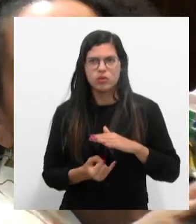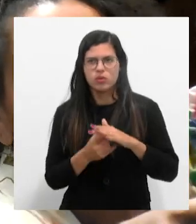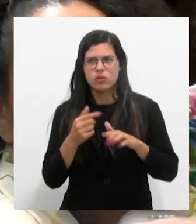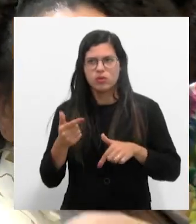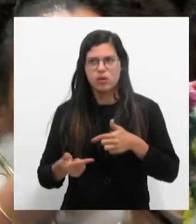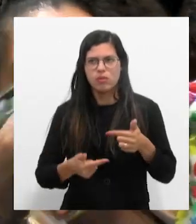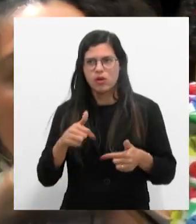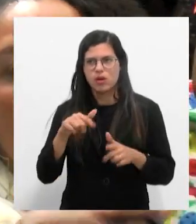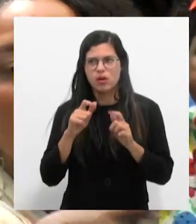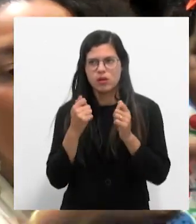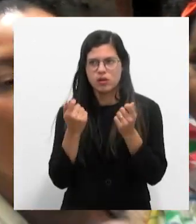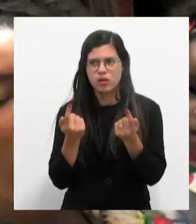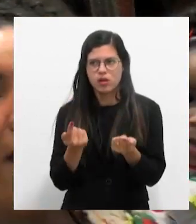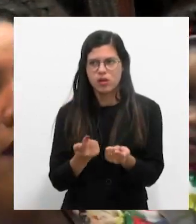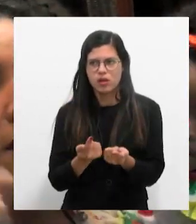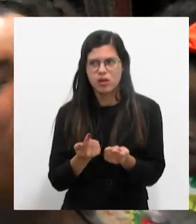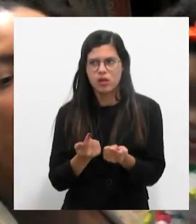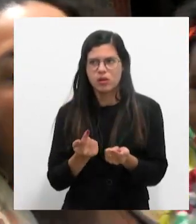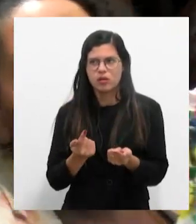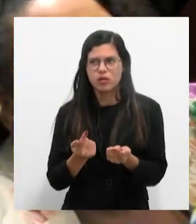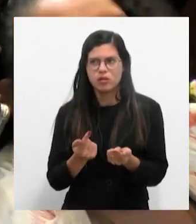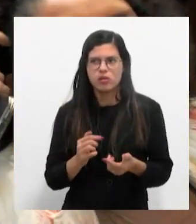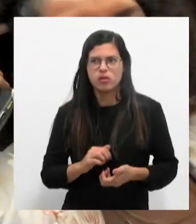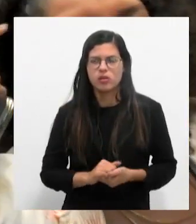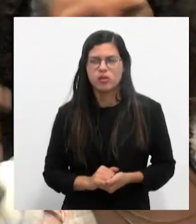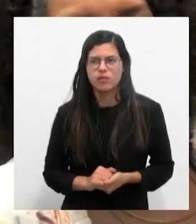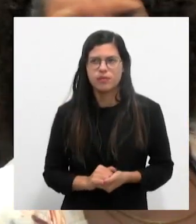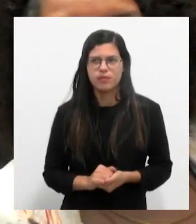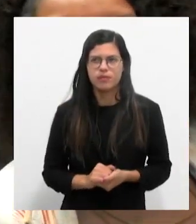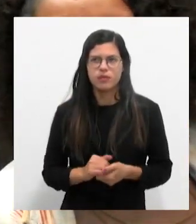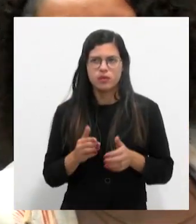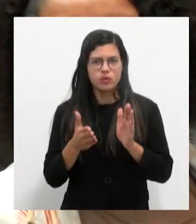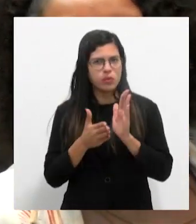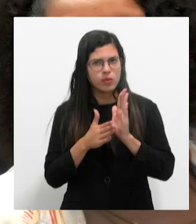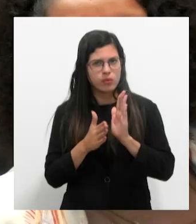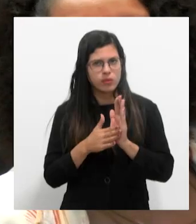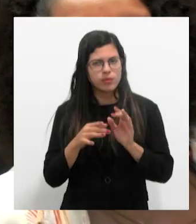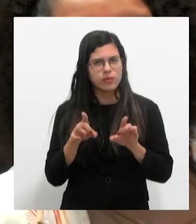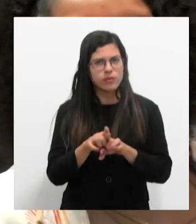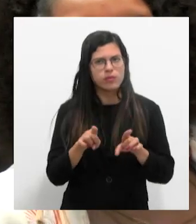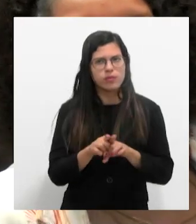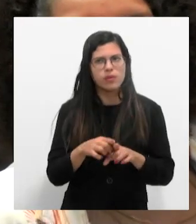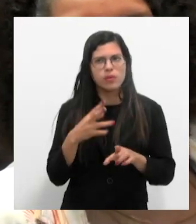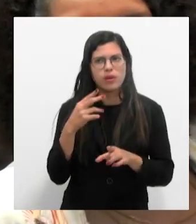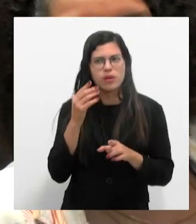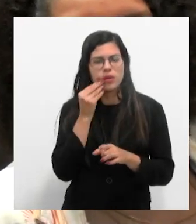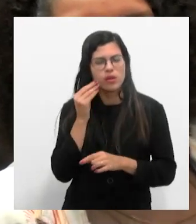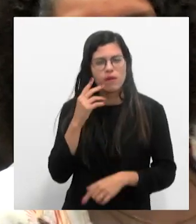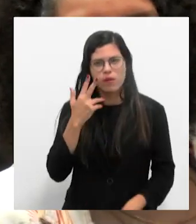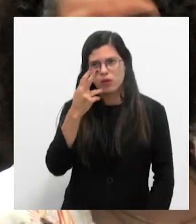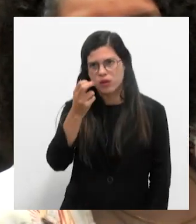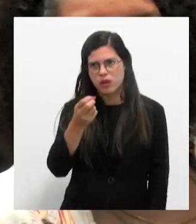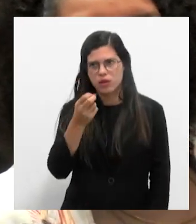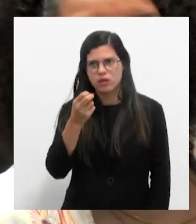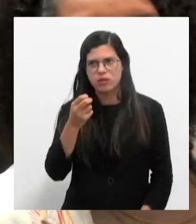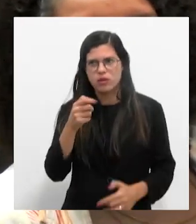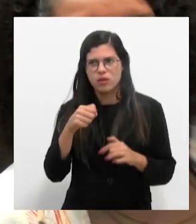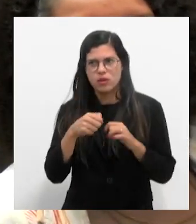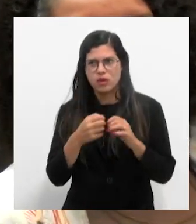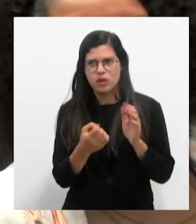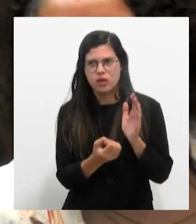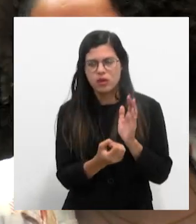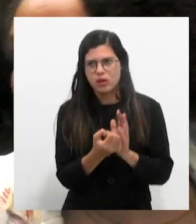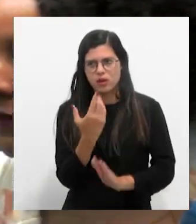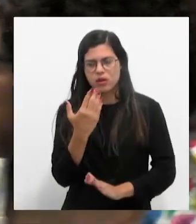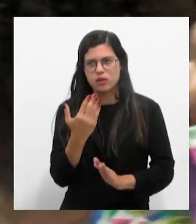na Assembleia Legislativa, nas proposições também que nós podemos fortalecer a realização desse observatório